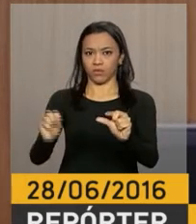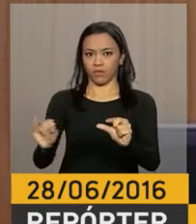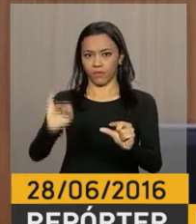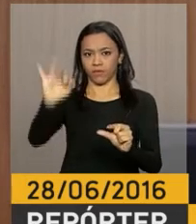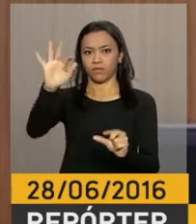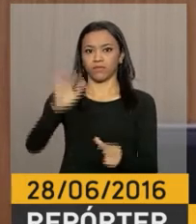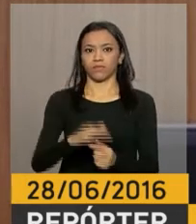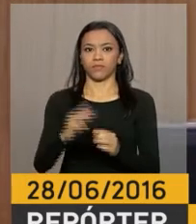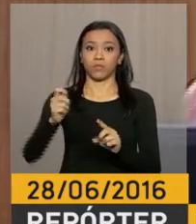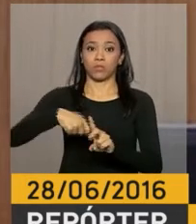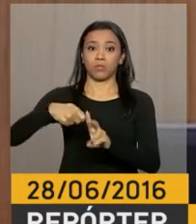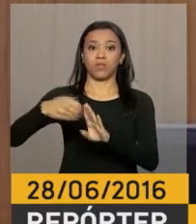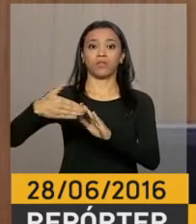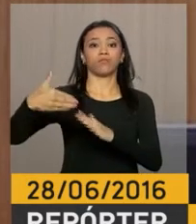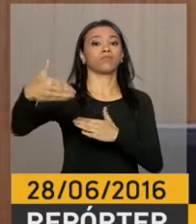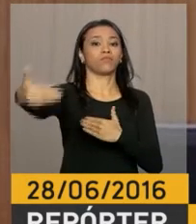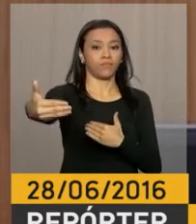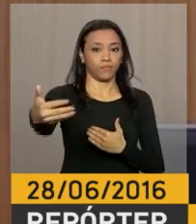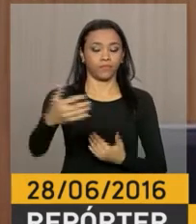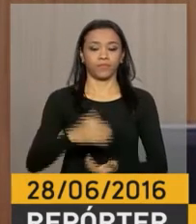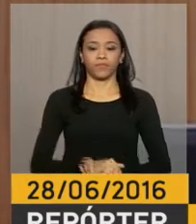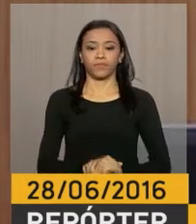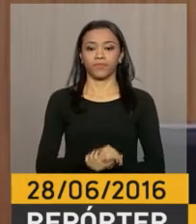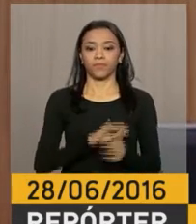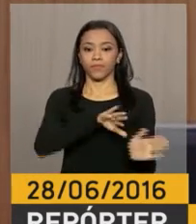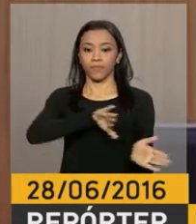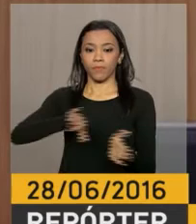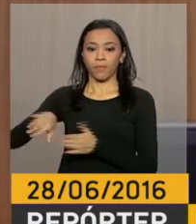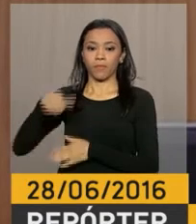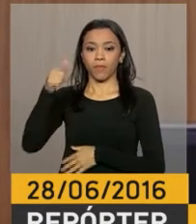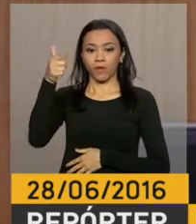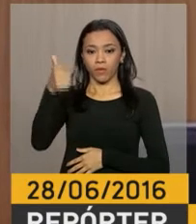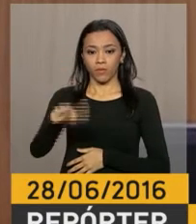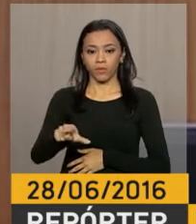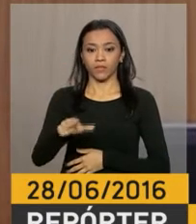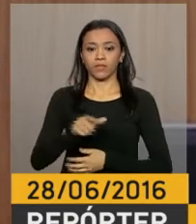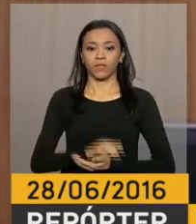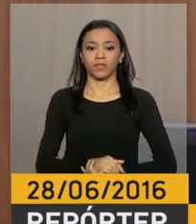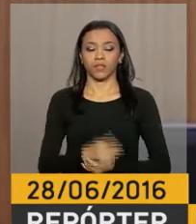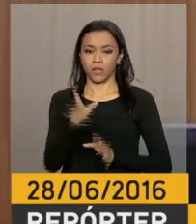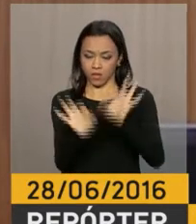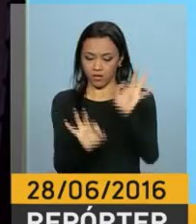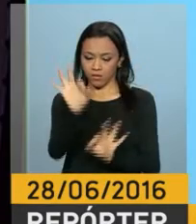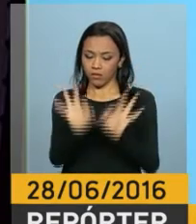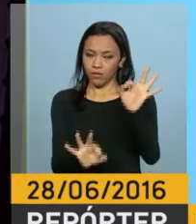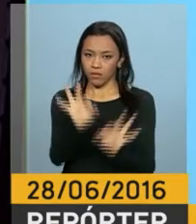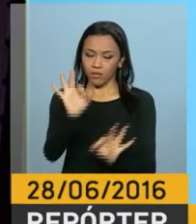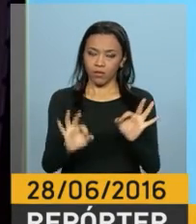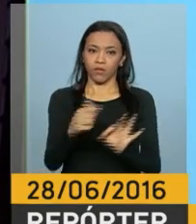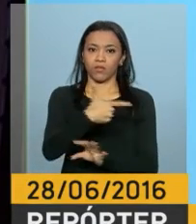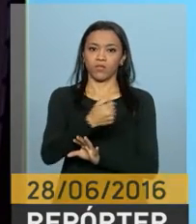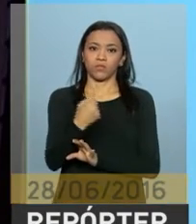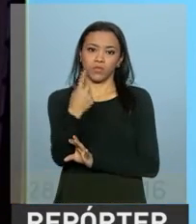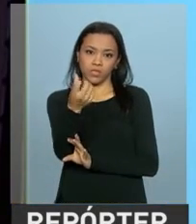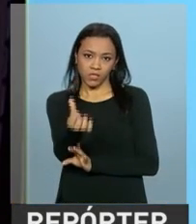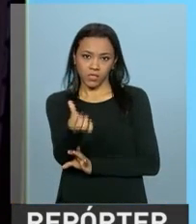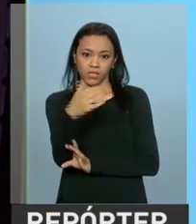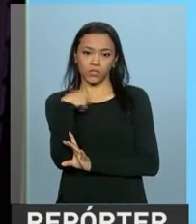meses à frente. No que diz respeito às nossas projeções, 2016, nós